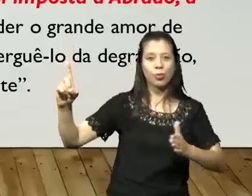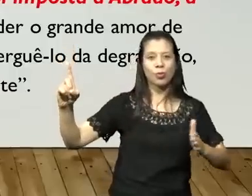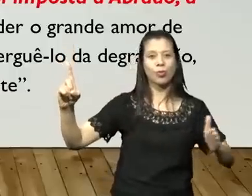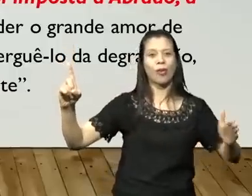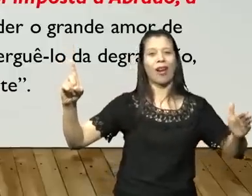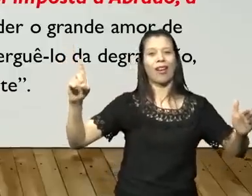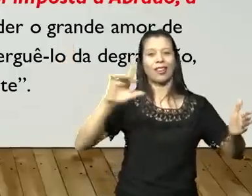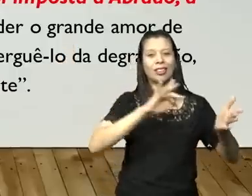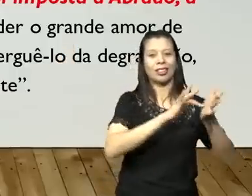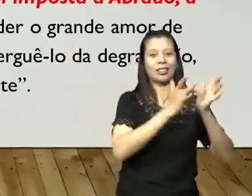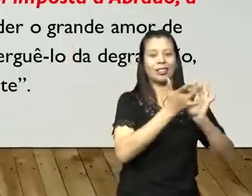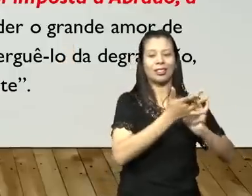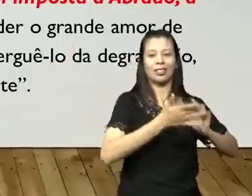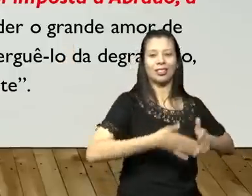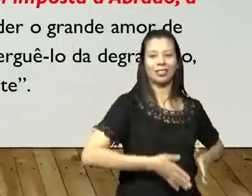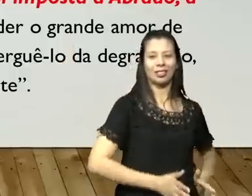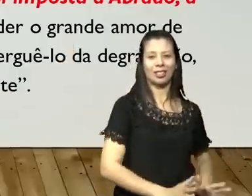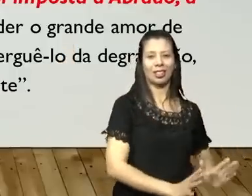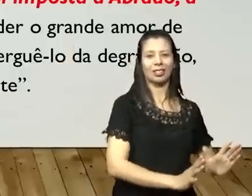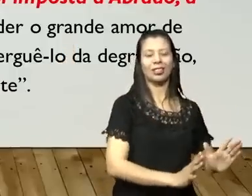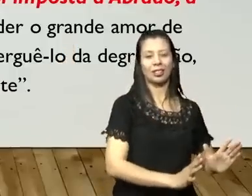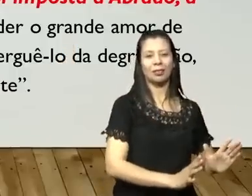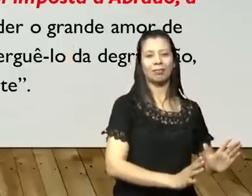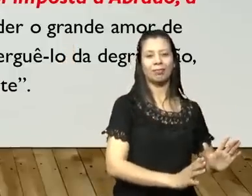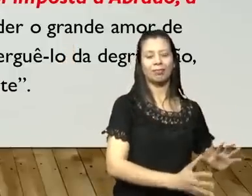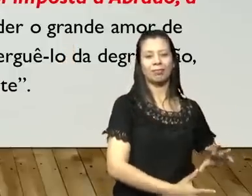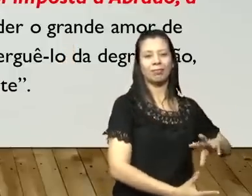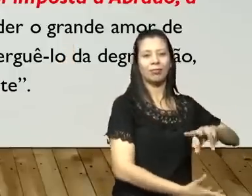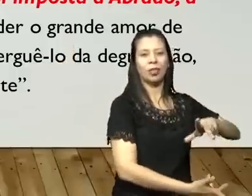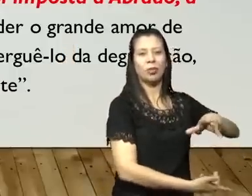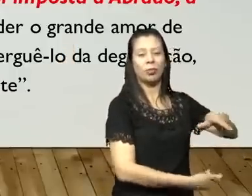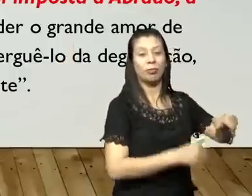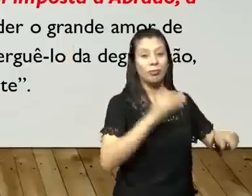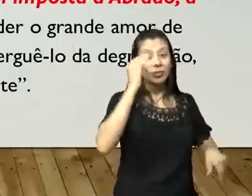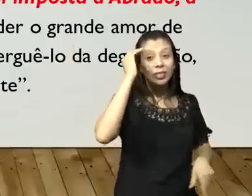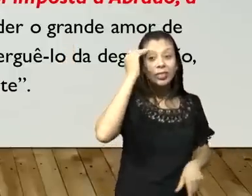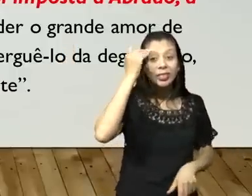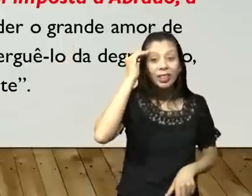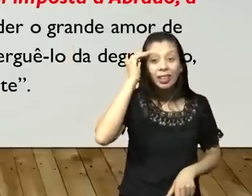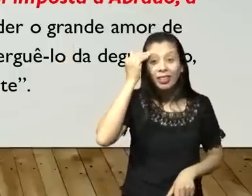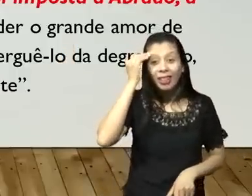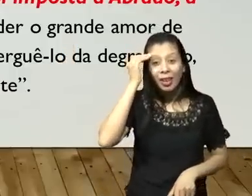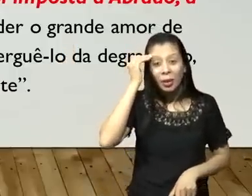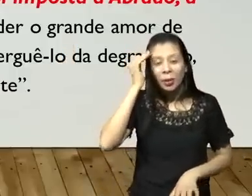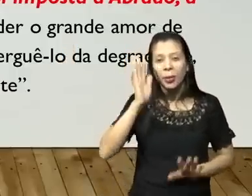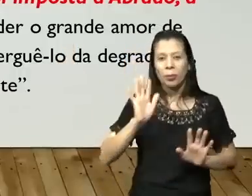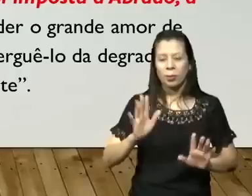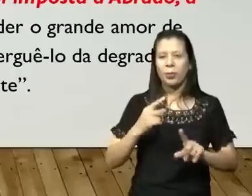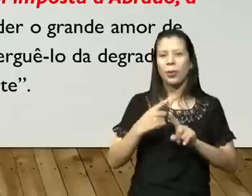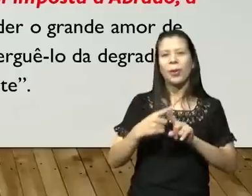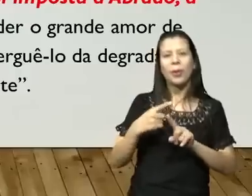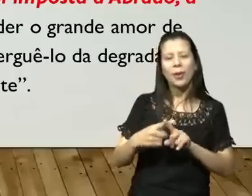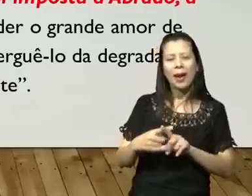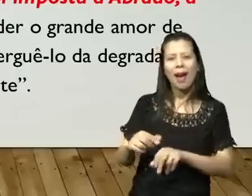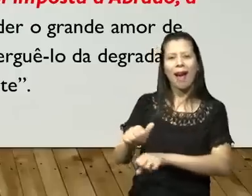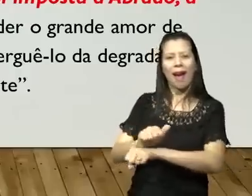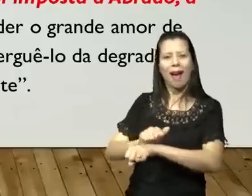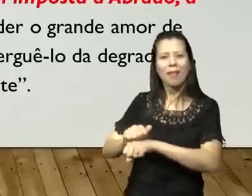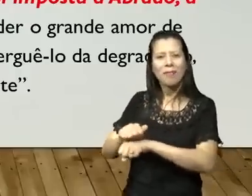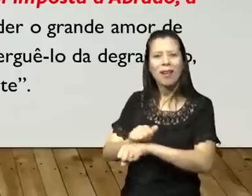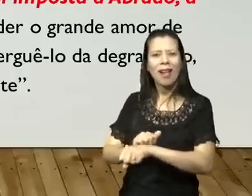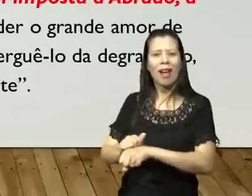cutela erguido para obedecer a Deus ouvir uma voz do céu que dizia não me estendas a tua mão sobre o moço não lhe faças nada porque agora sei que